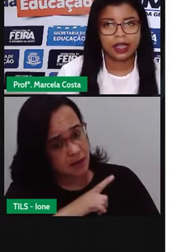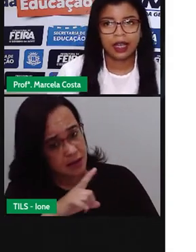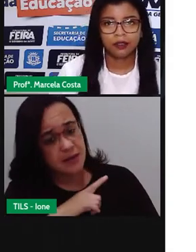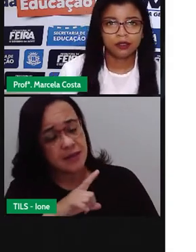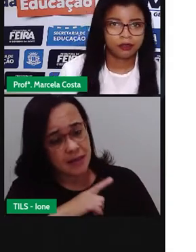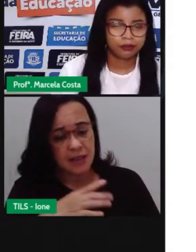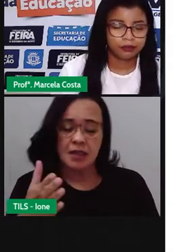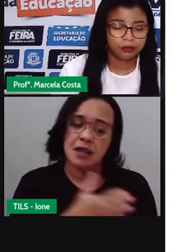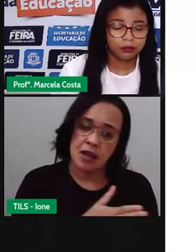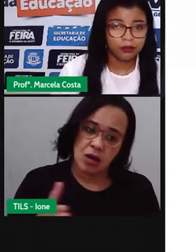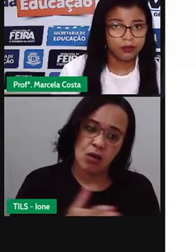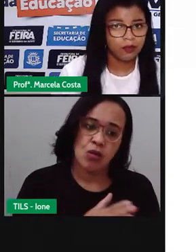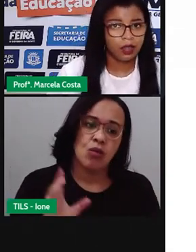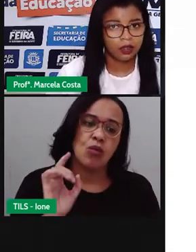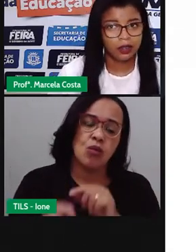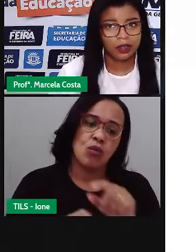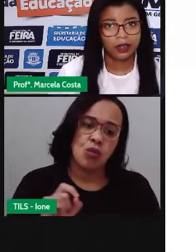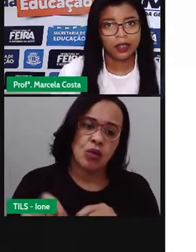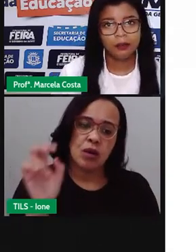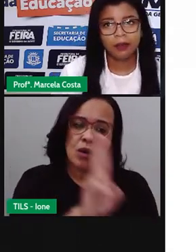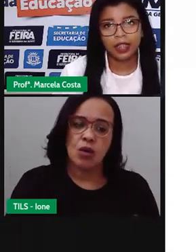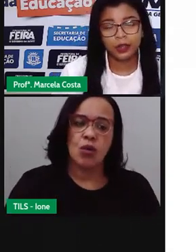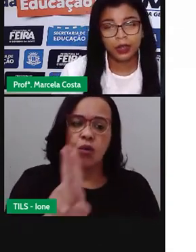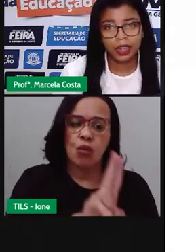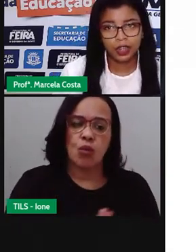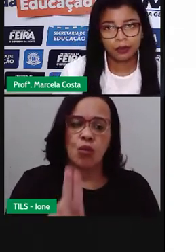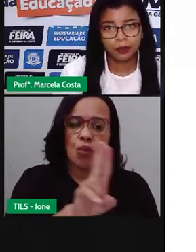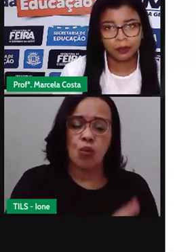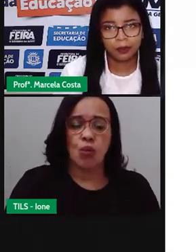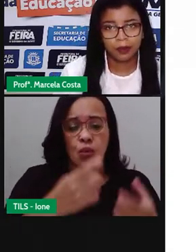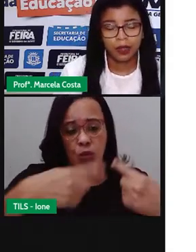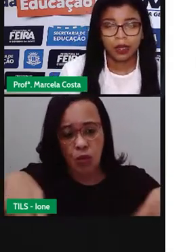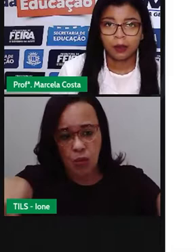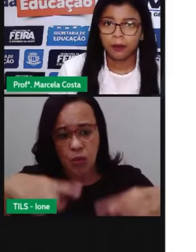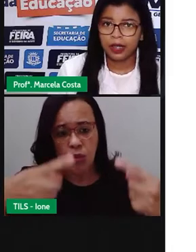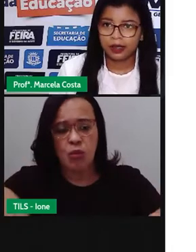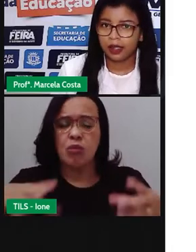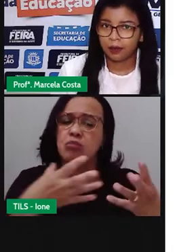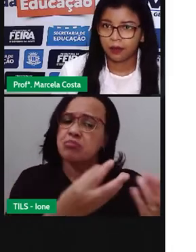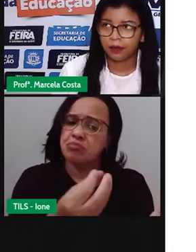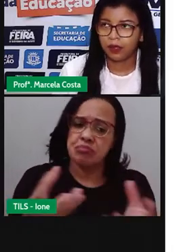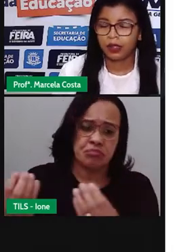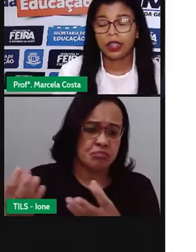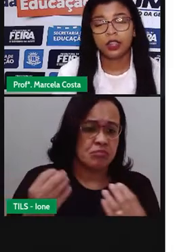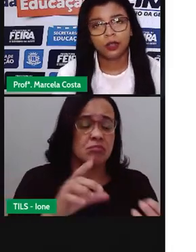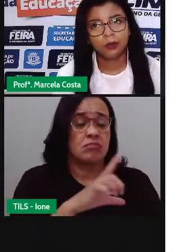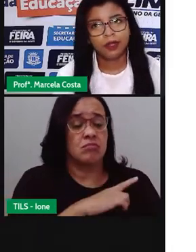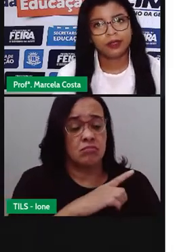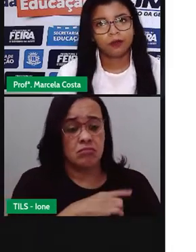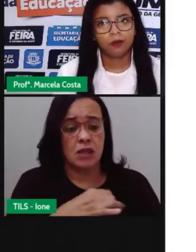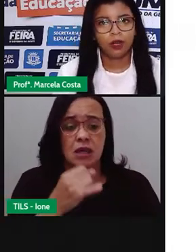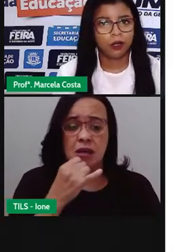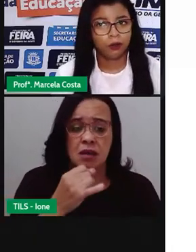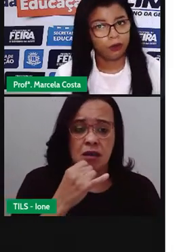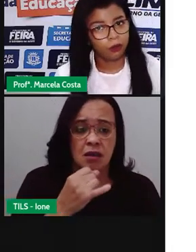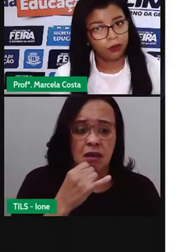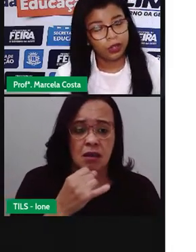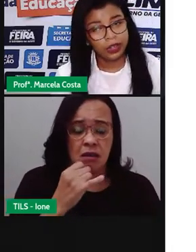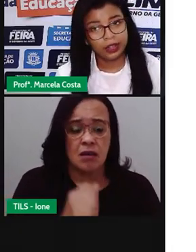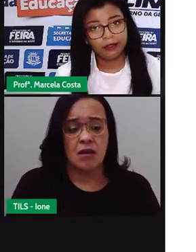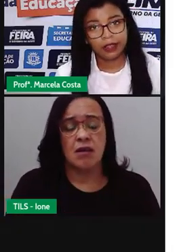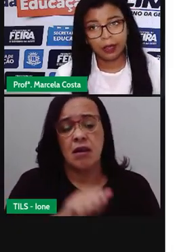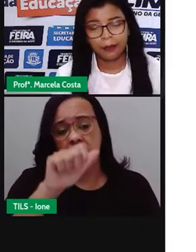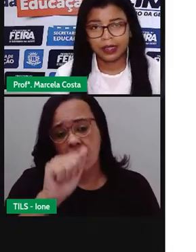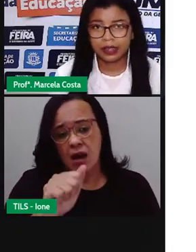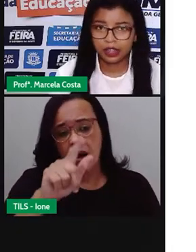são utilizados em mais de um ritmo. Por exemplo, tem instrumentos como o